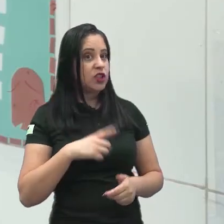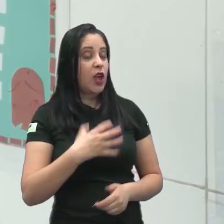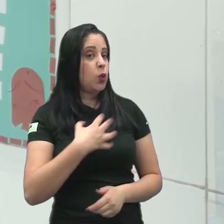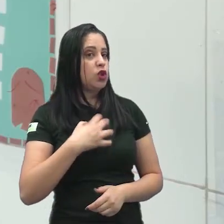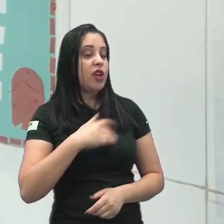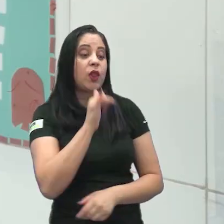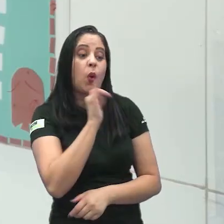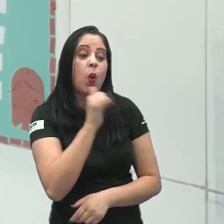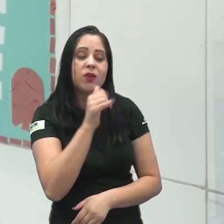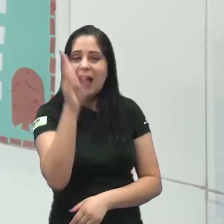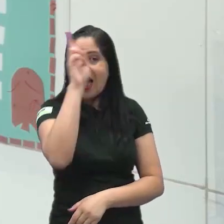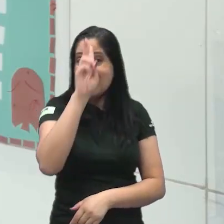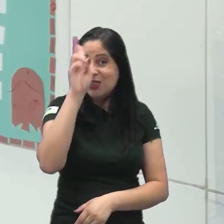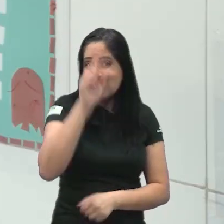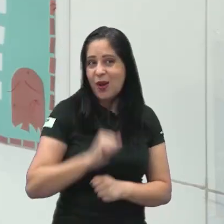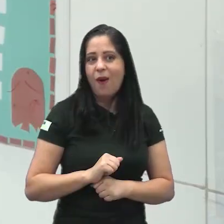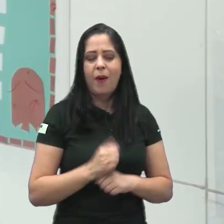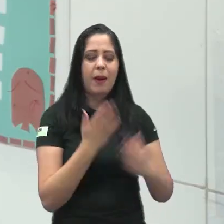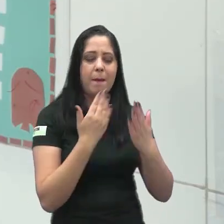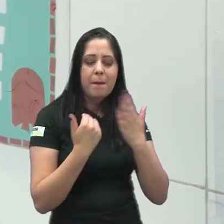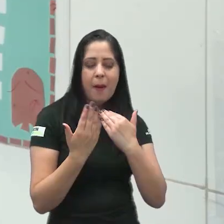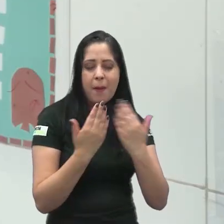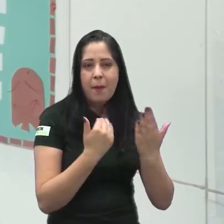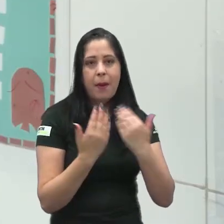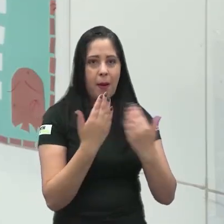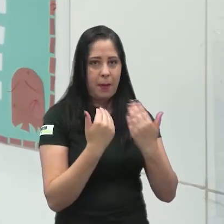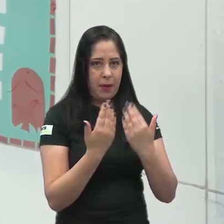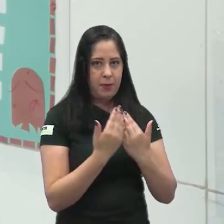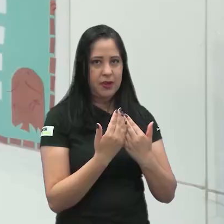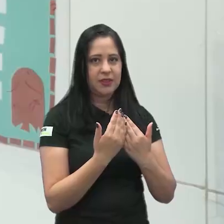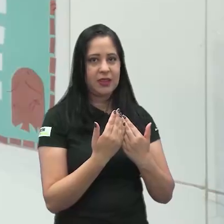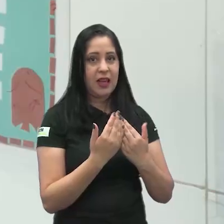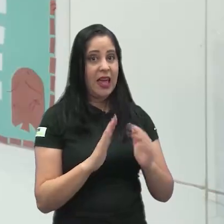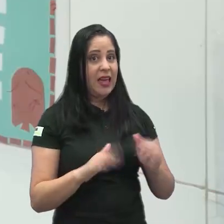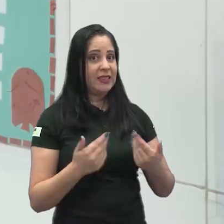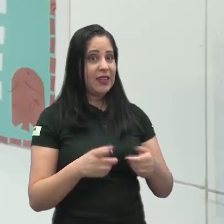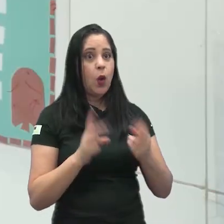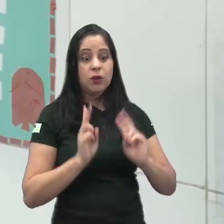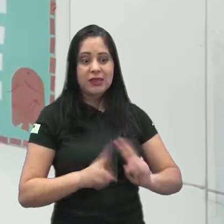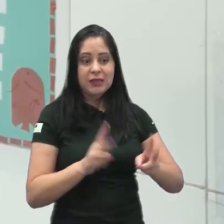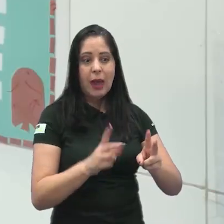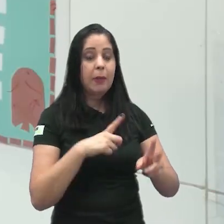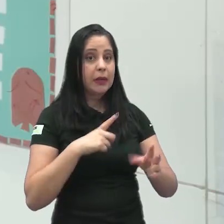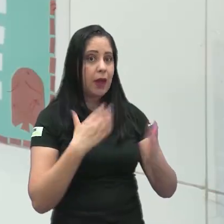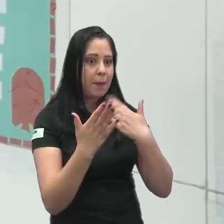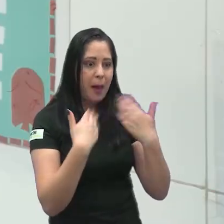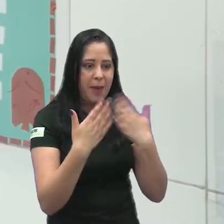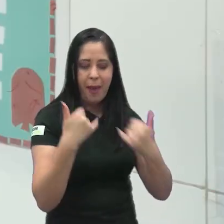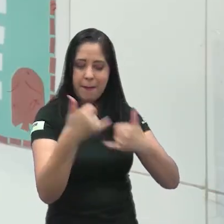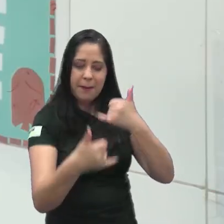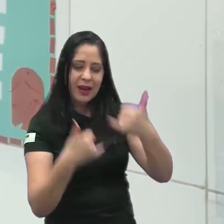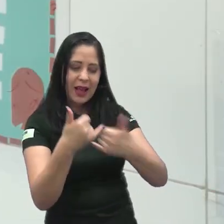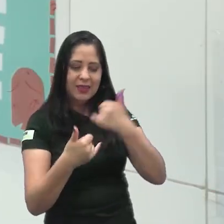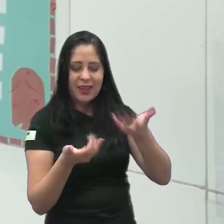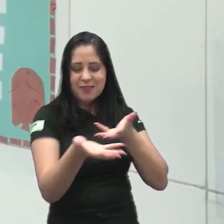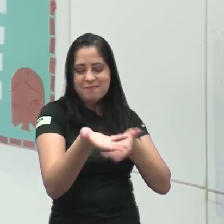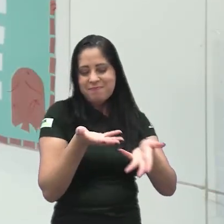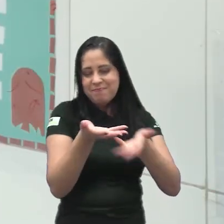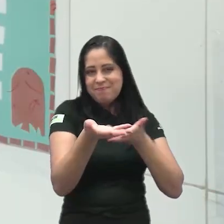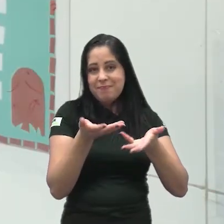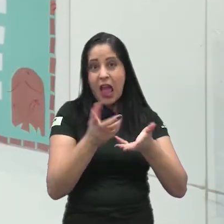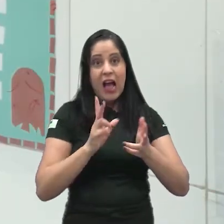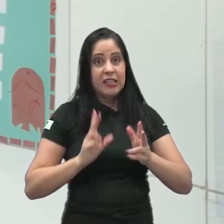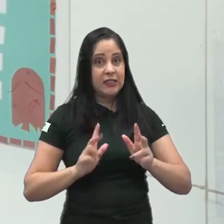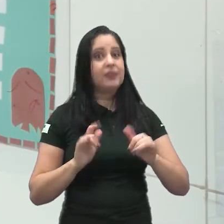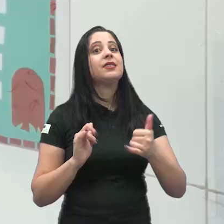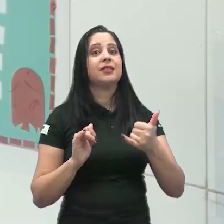história, na maneira como a gente conversa com a criança, né? Então, a todo momento é muita conversa, é muita brincadeira, é muito lúdico,